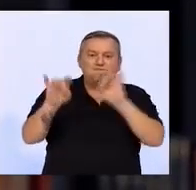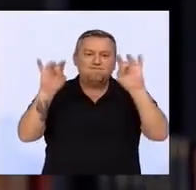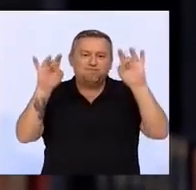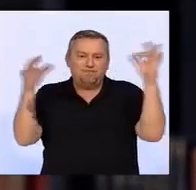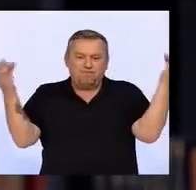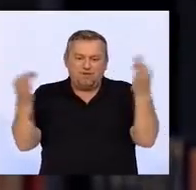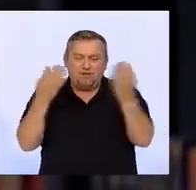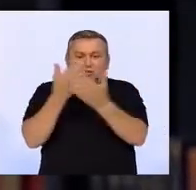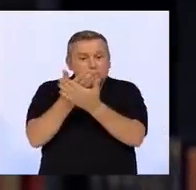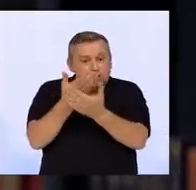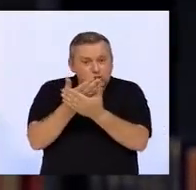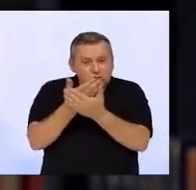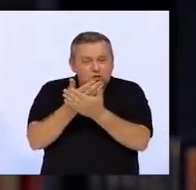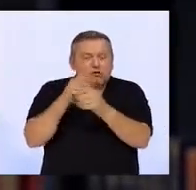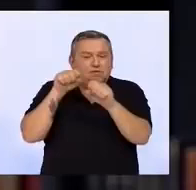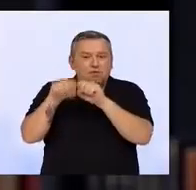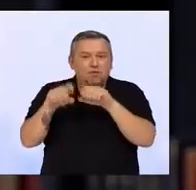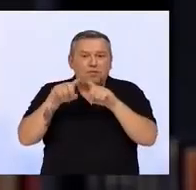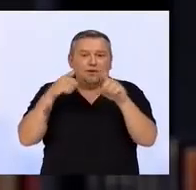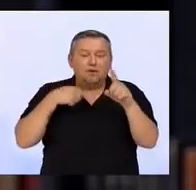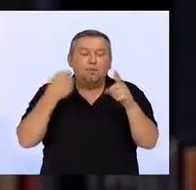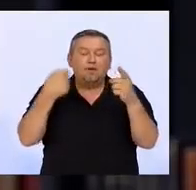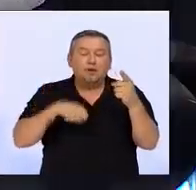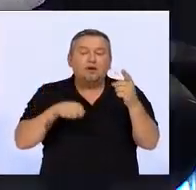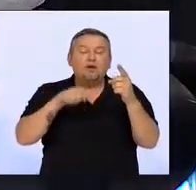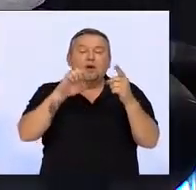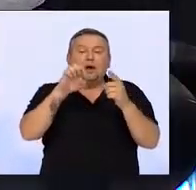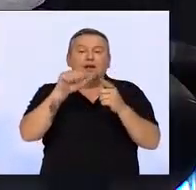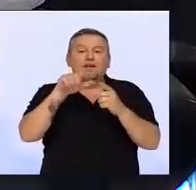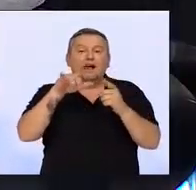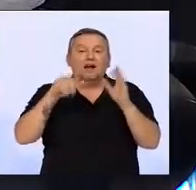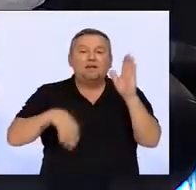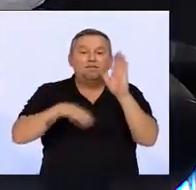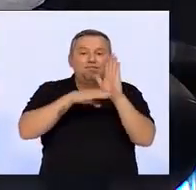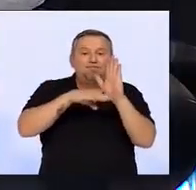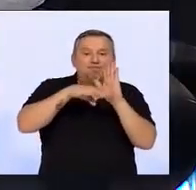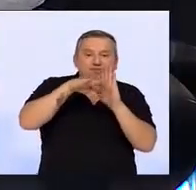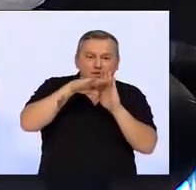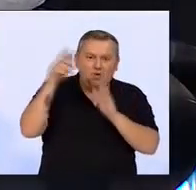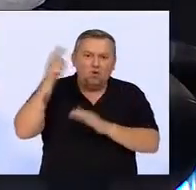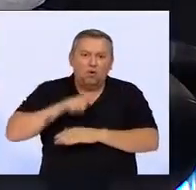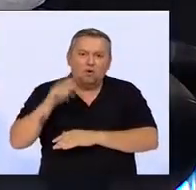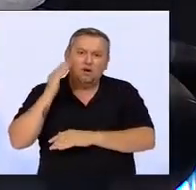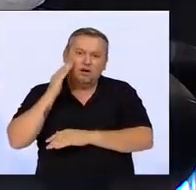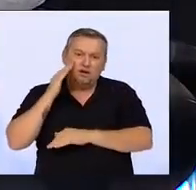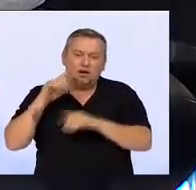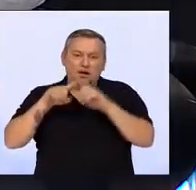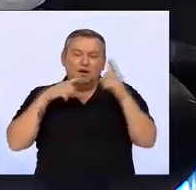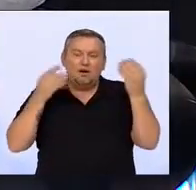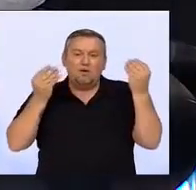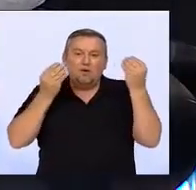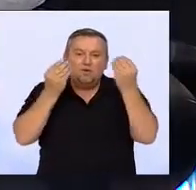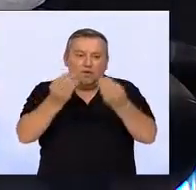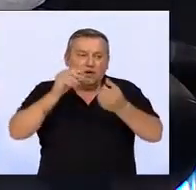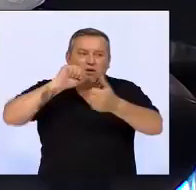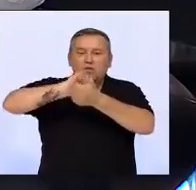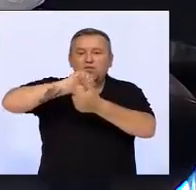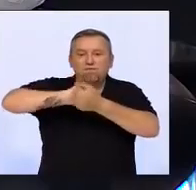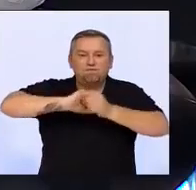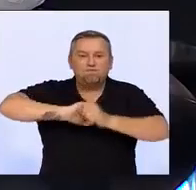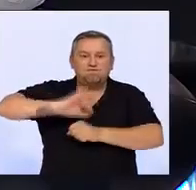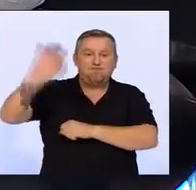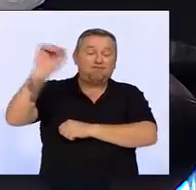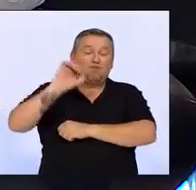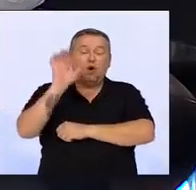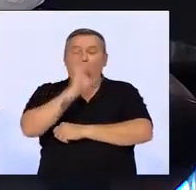que ter muito estudo, né? Se não tiver uma escala. Não posso ser uma coisa pulverizada. Você está entendendo, então? Eu quero dar um salto de qualidade, mantendo a